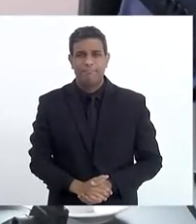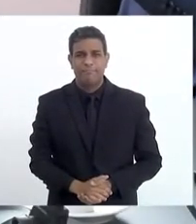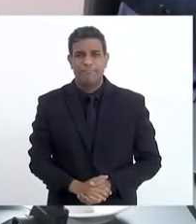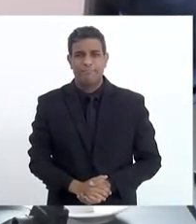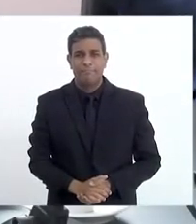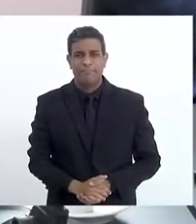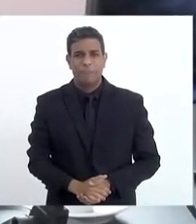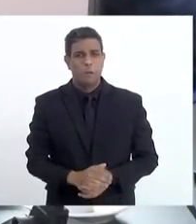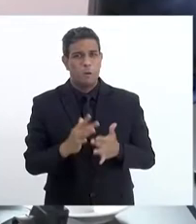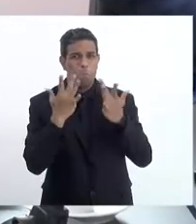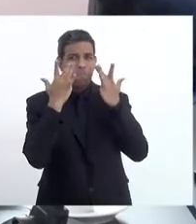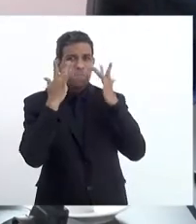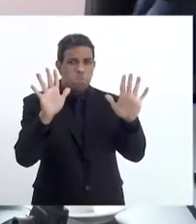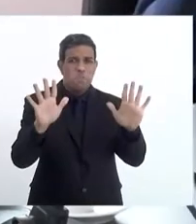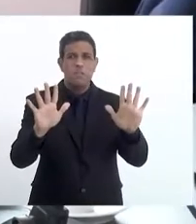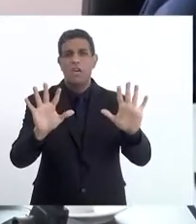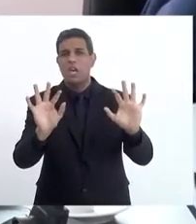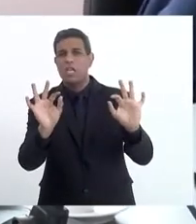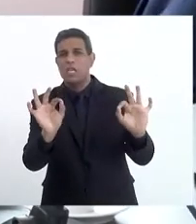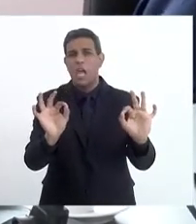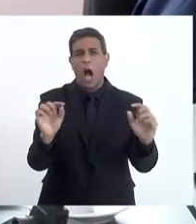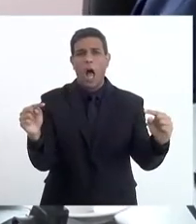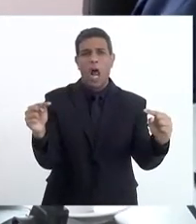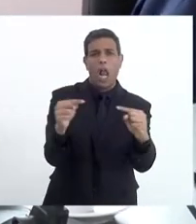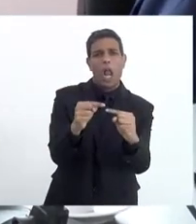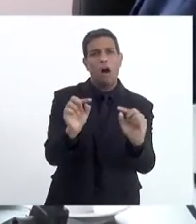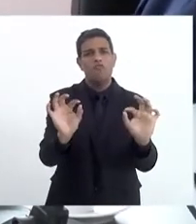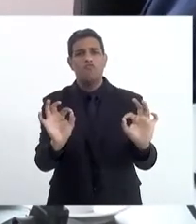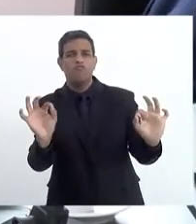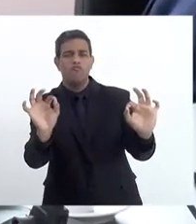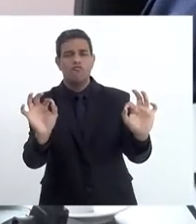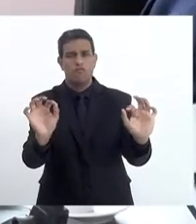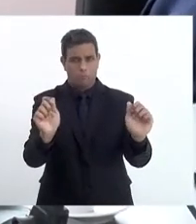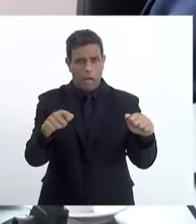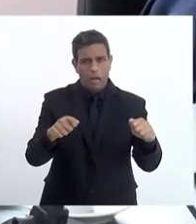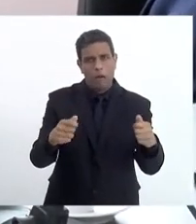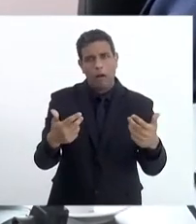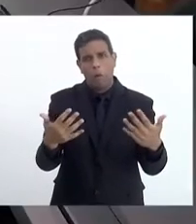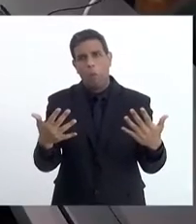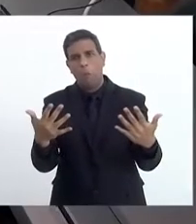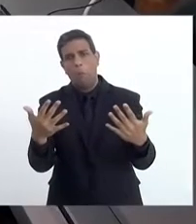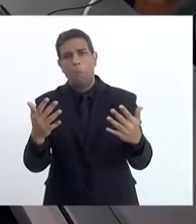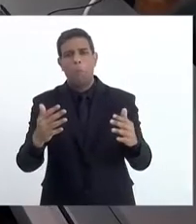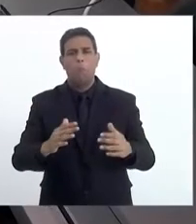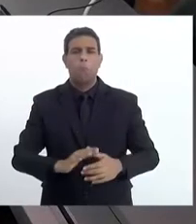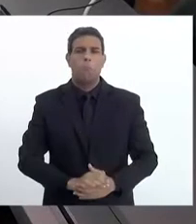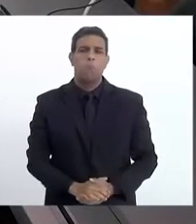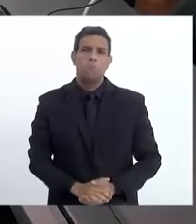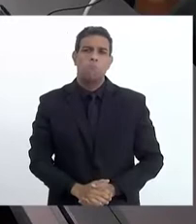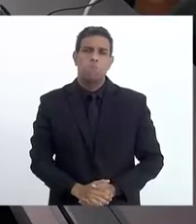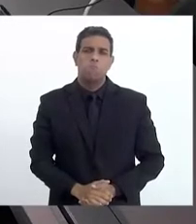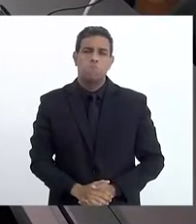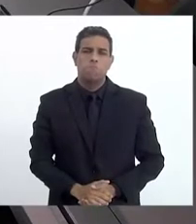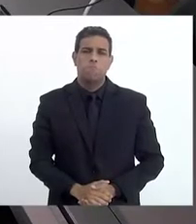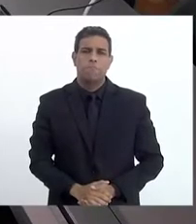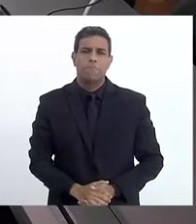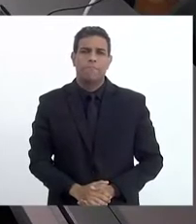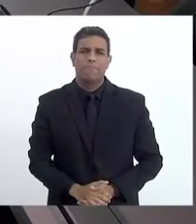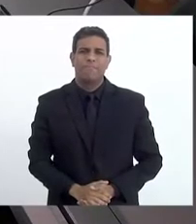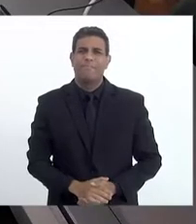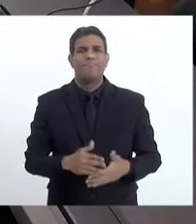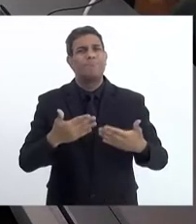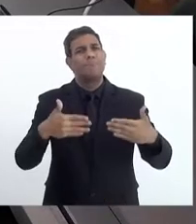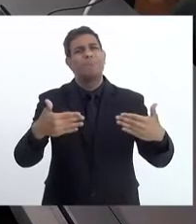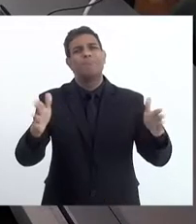Não sei se. É. Não. Podemos deixar.